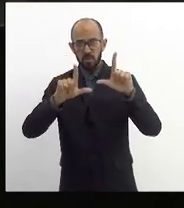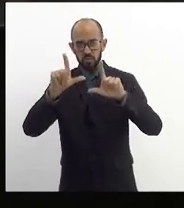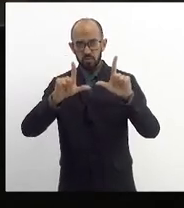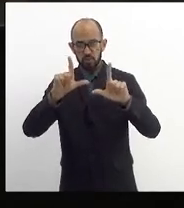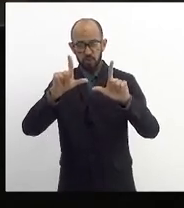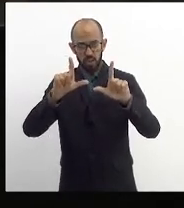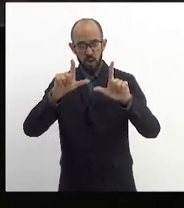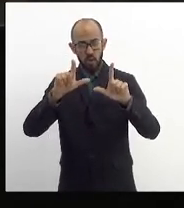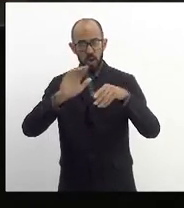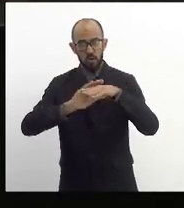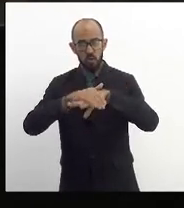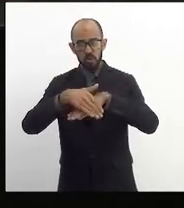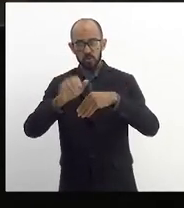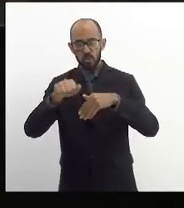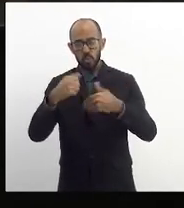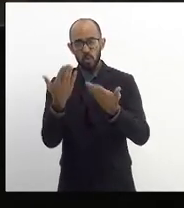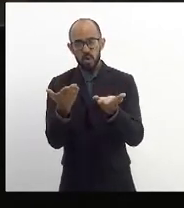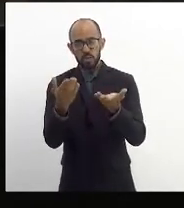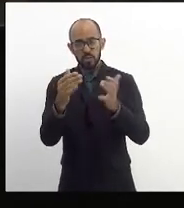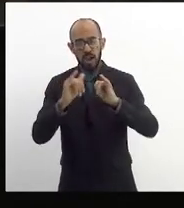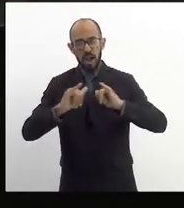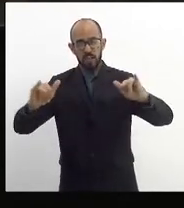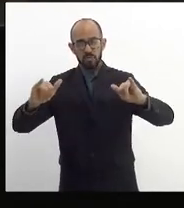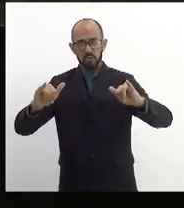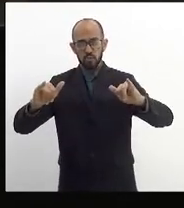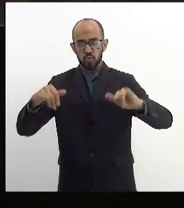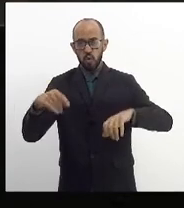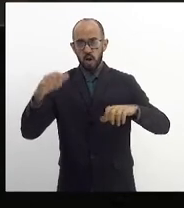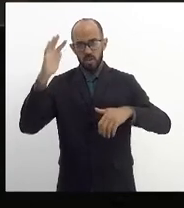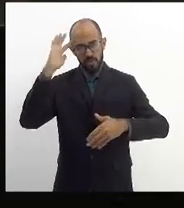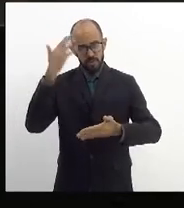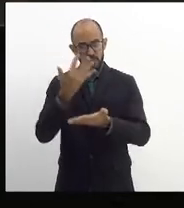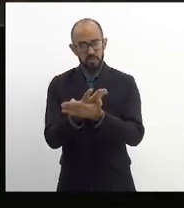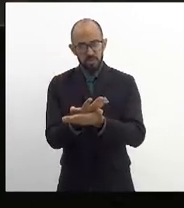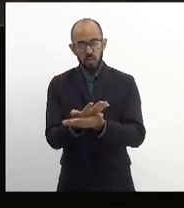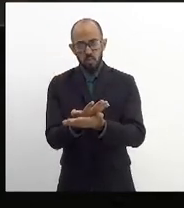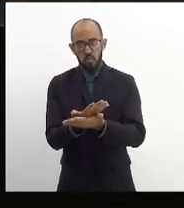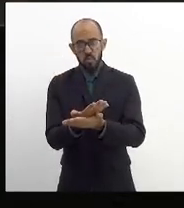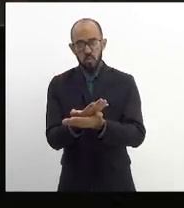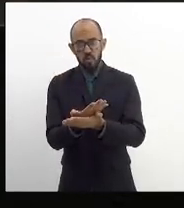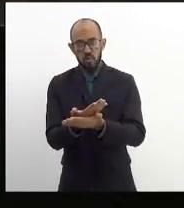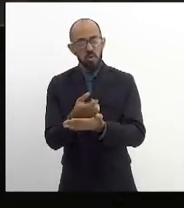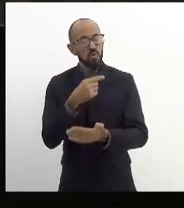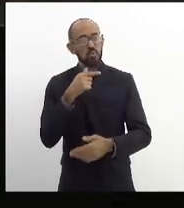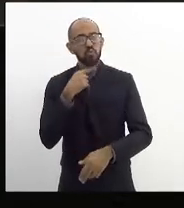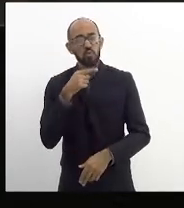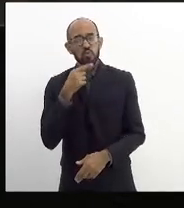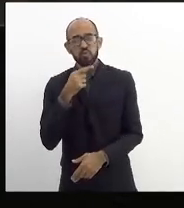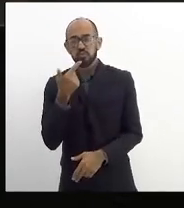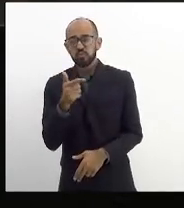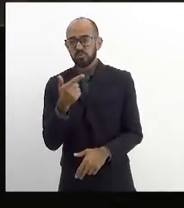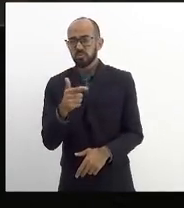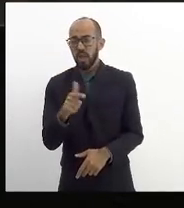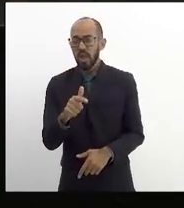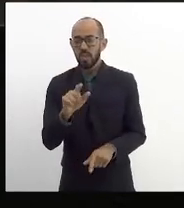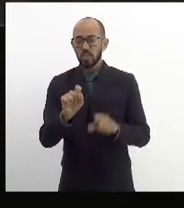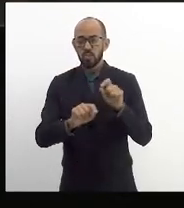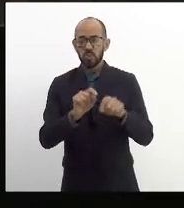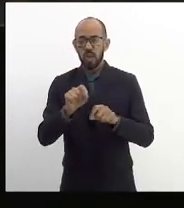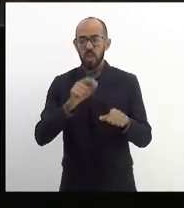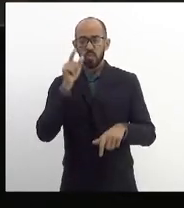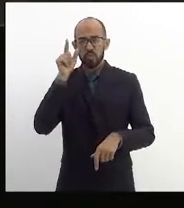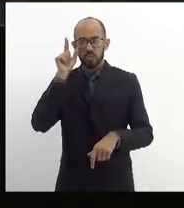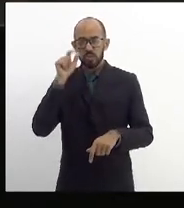noite quando se teve aí a notícia dessa decisão é sem dúvida nenhuma deputada Lucinha